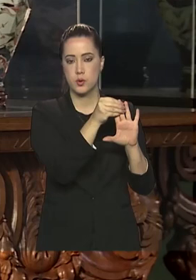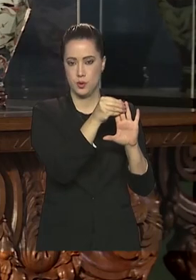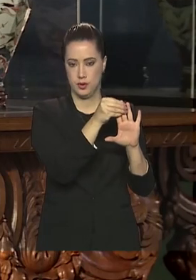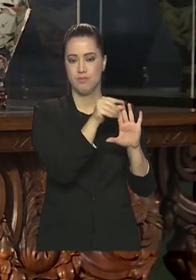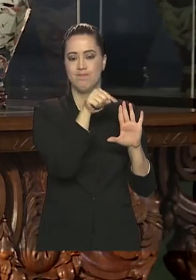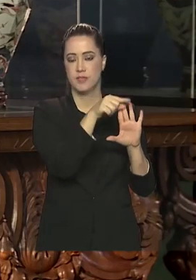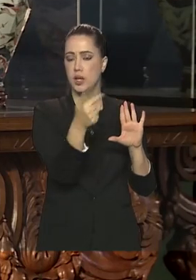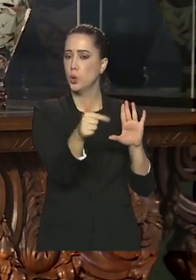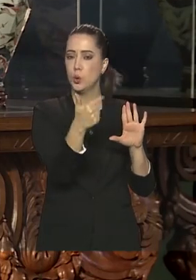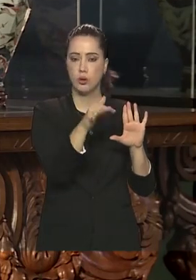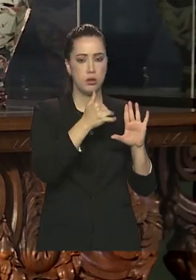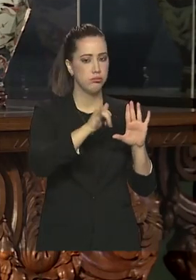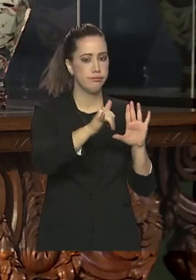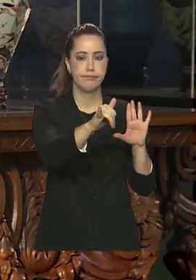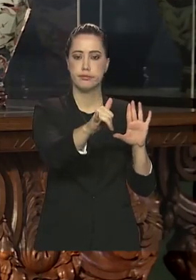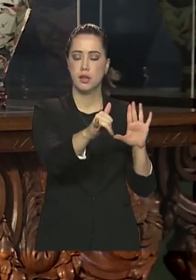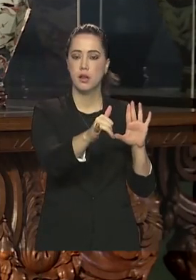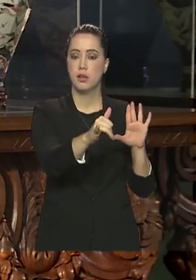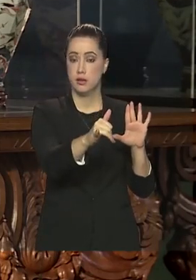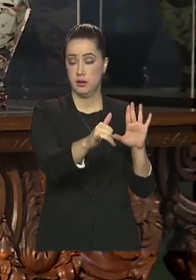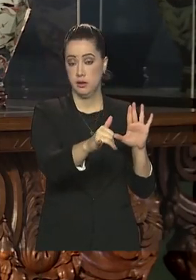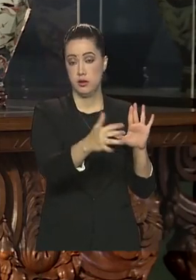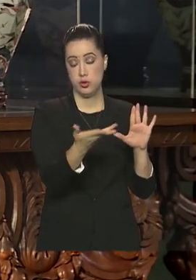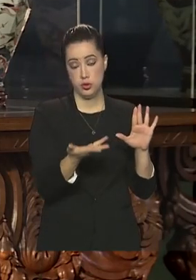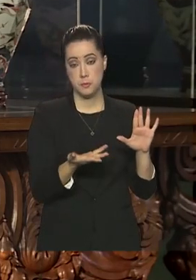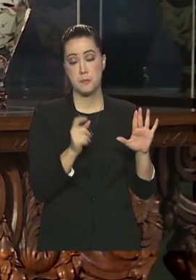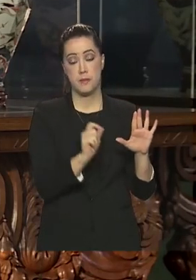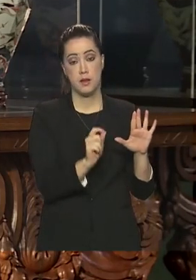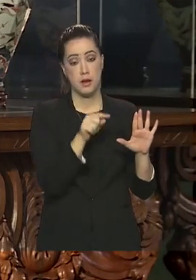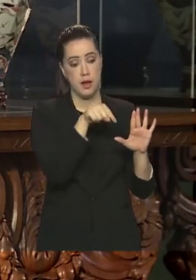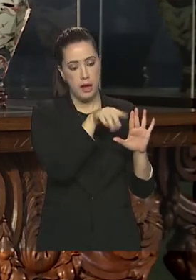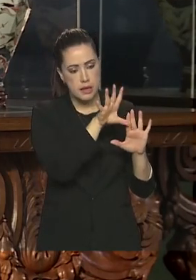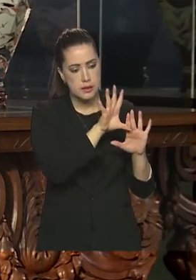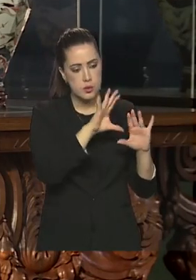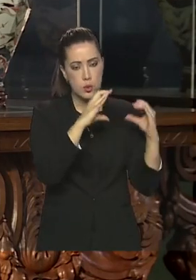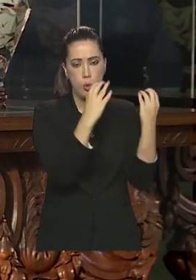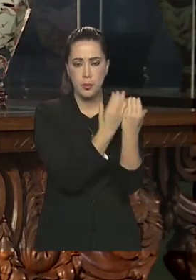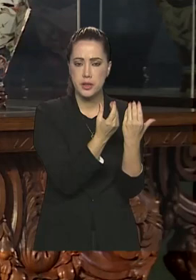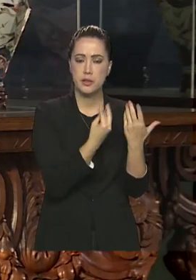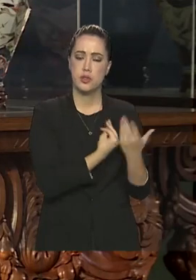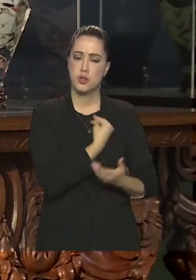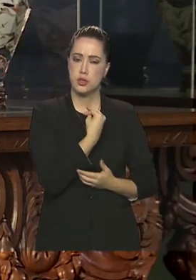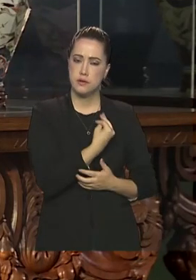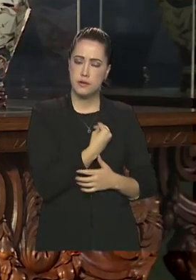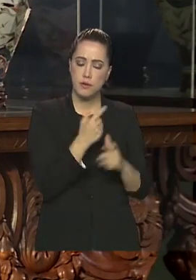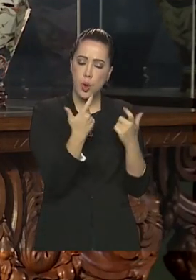ao serviço público de energia elétrica. Essas comunidades,